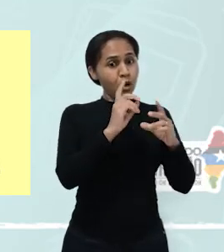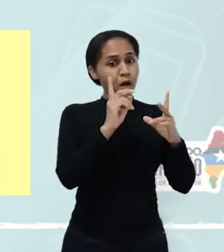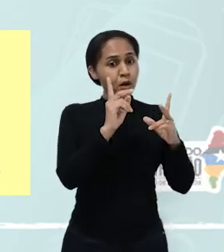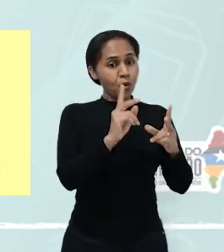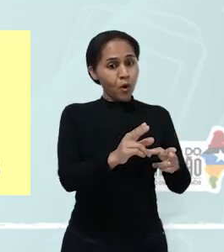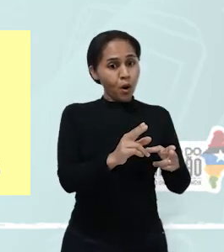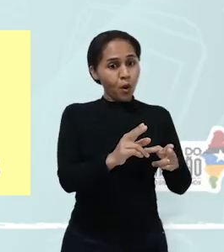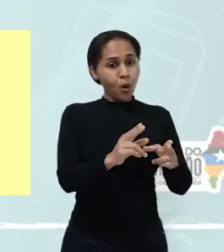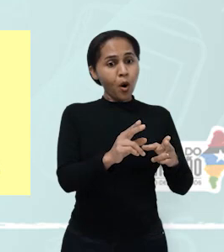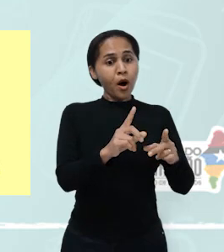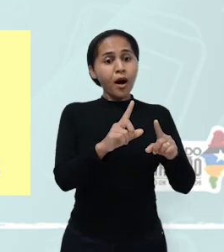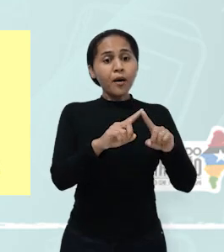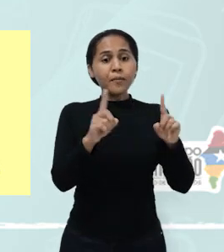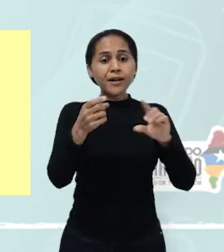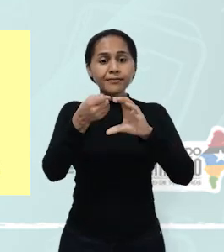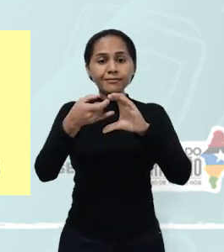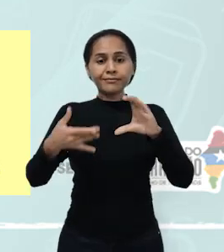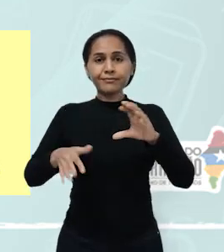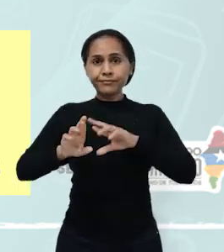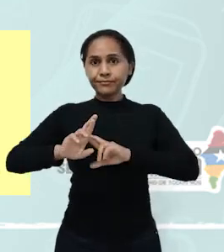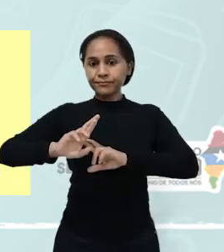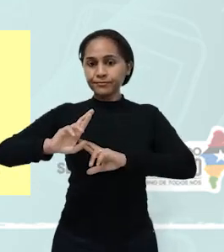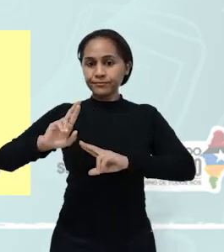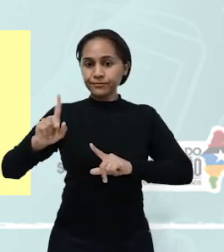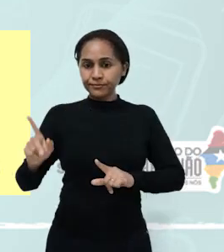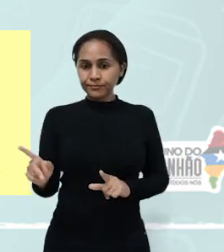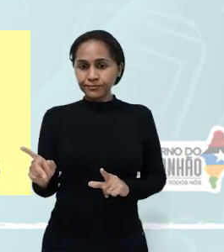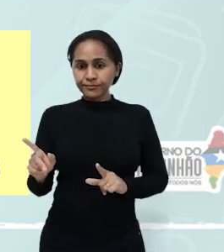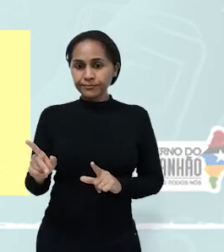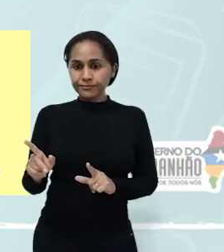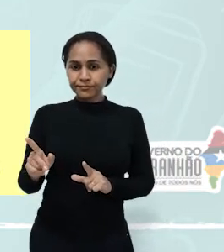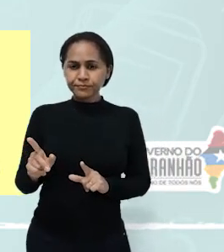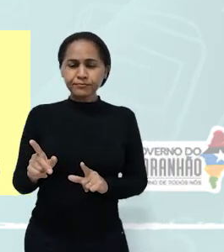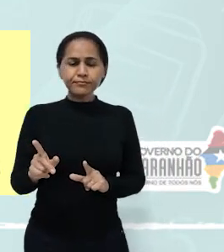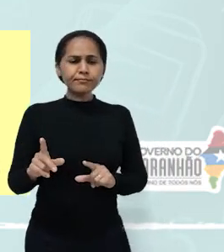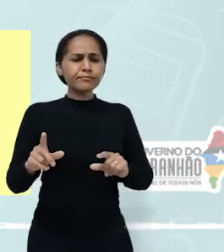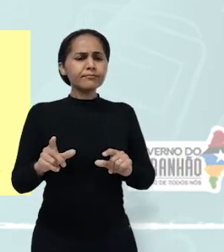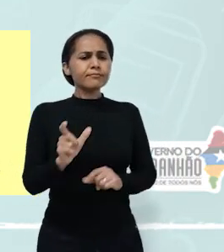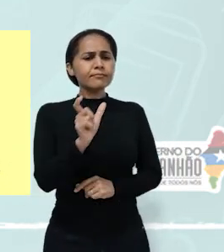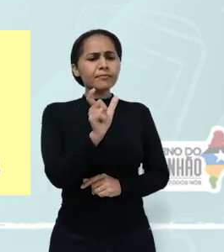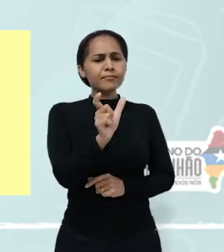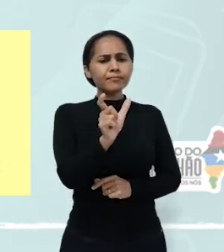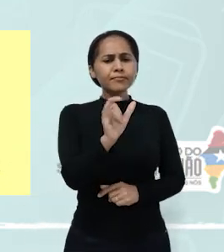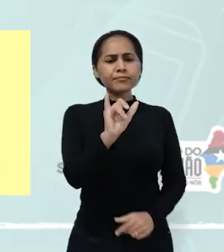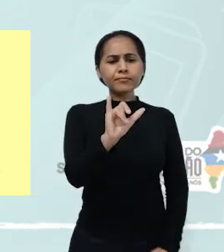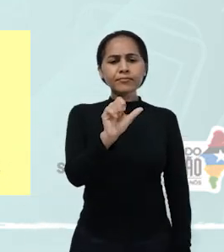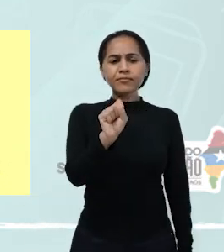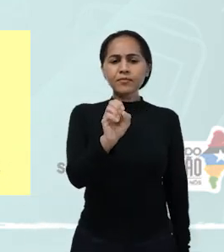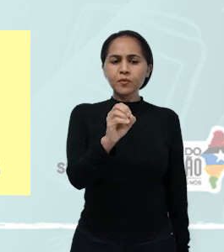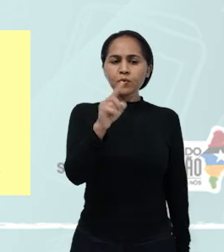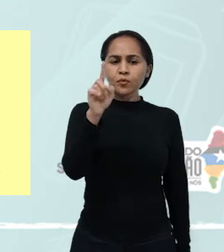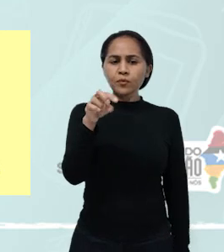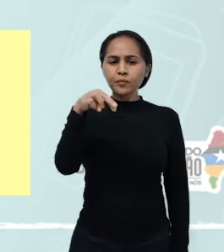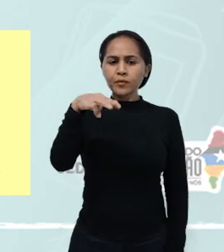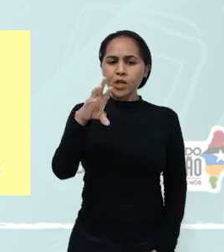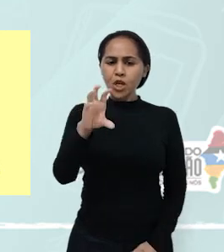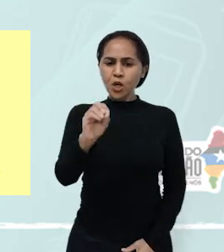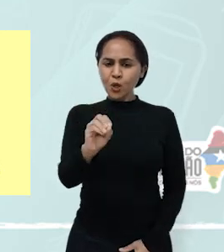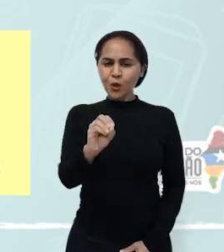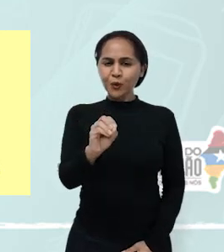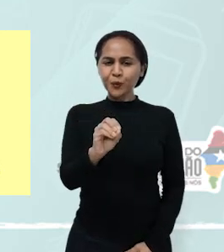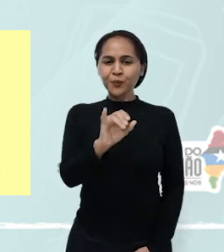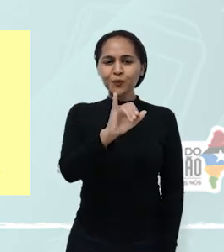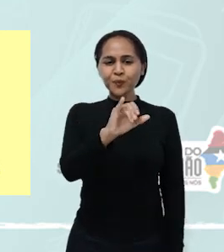diferentes devido a fórmulas estruturais diferentes. A palavra isômero vem do grego isos,